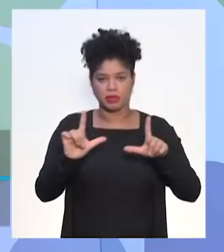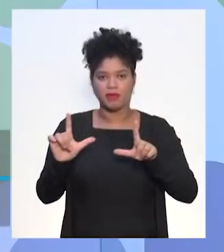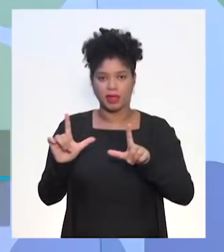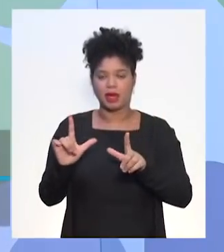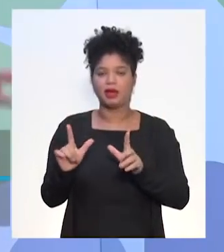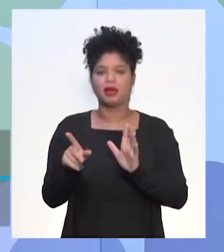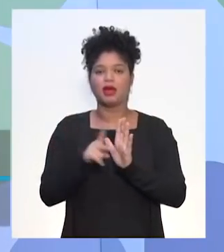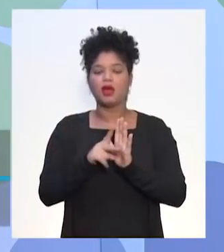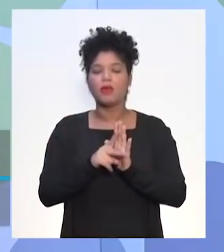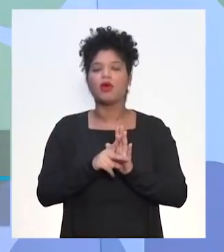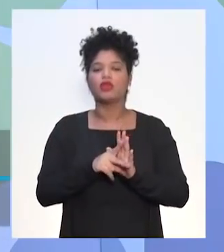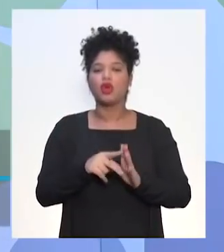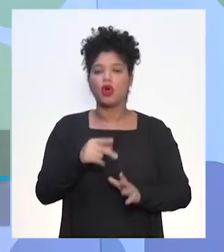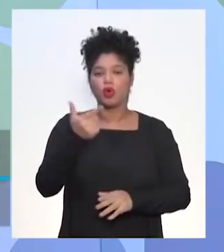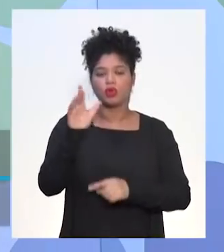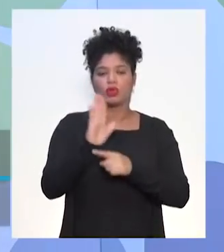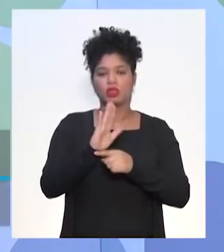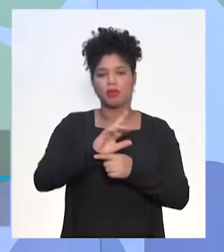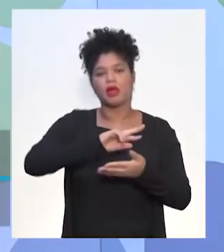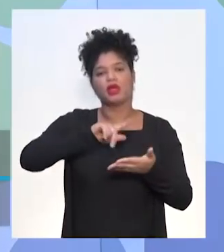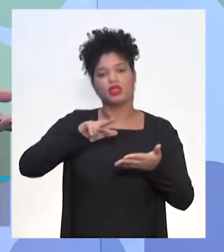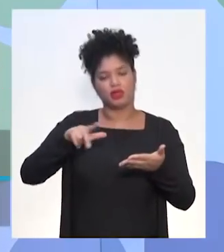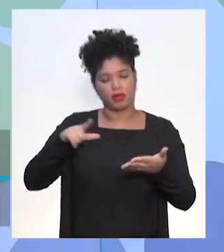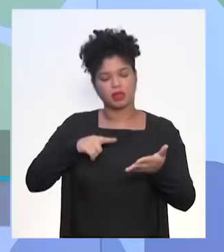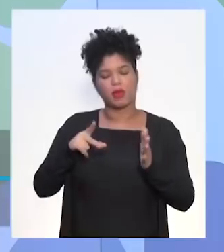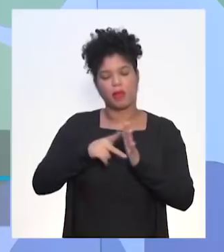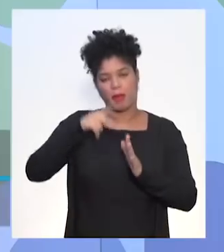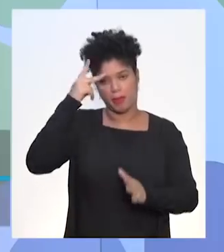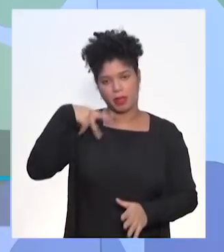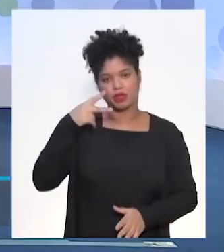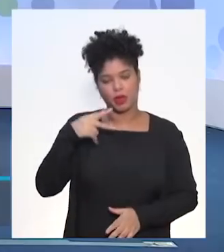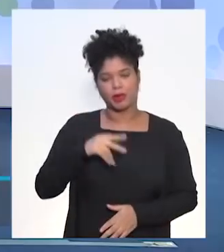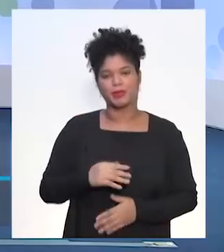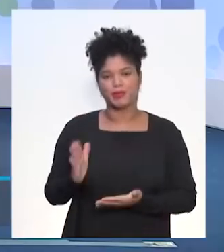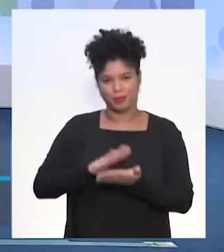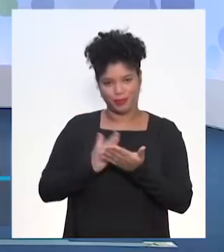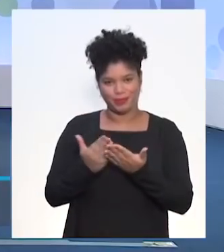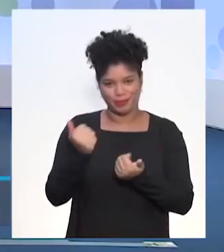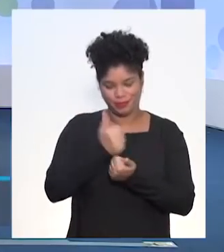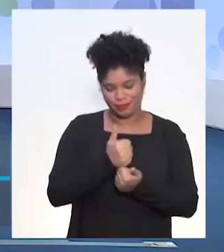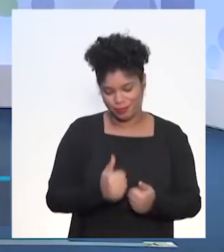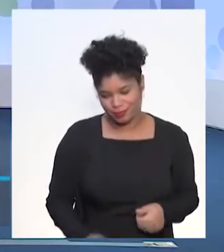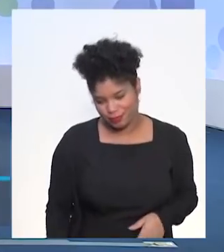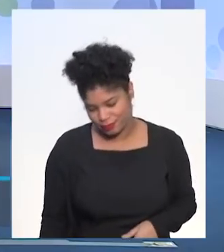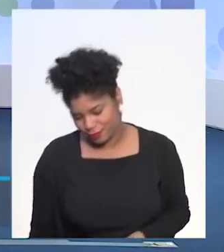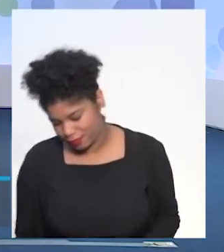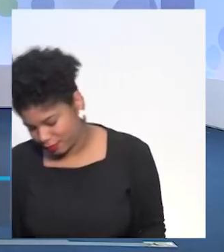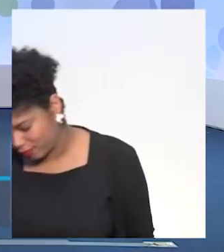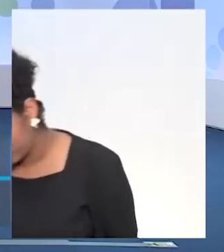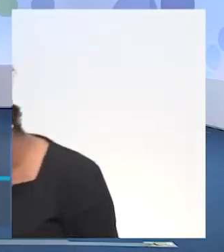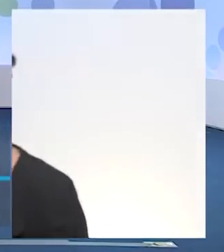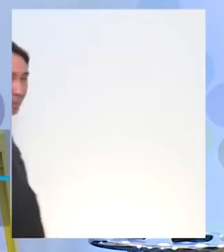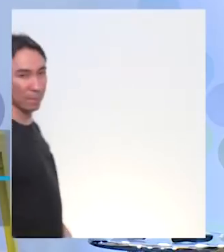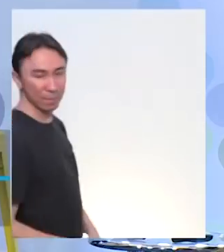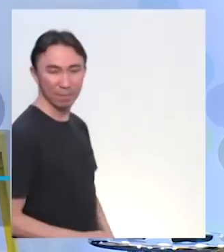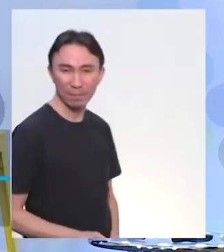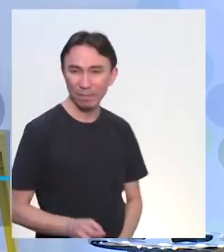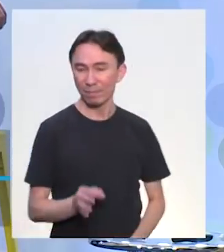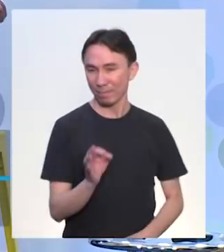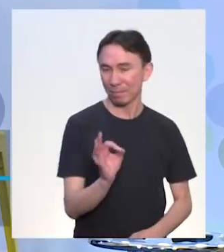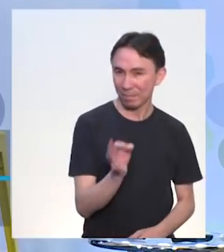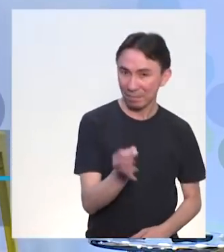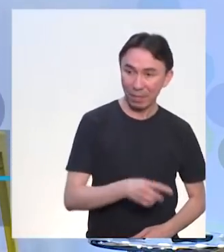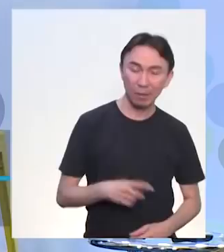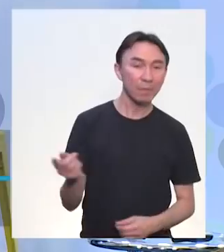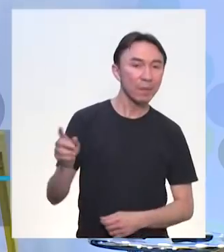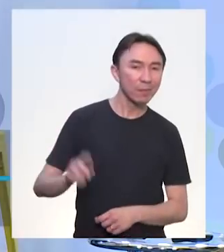tanto no cinema quanto em outros tipos aí de manifestações artísticas. Muito bem lembrado. E pegando aqui um toque que